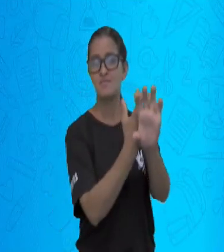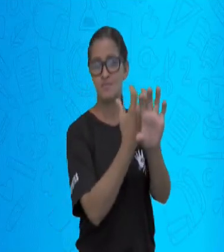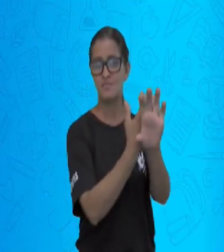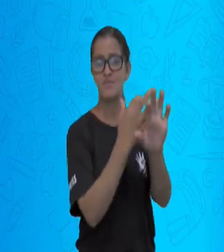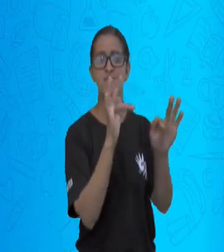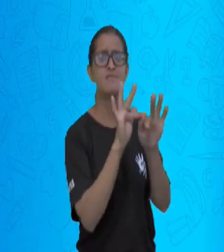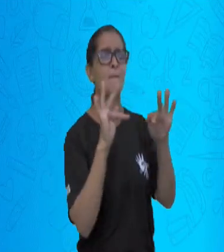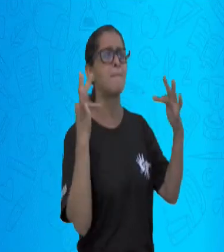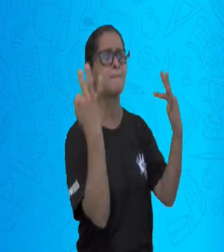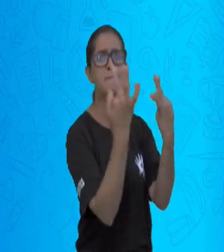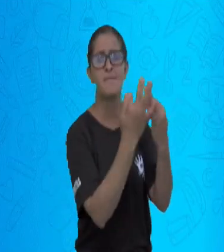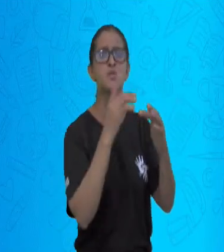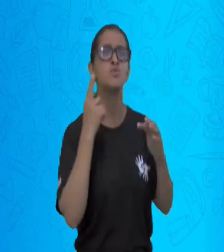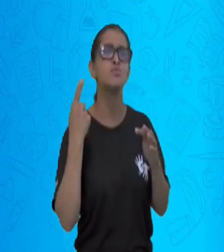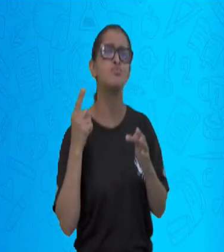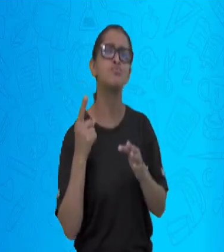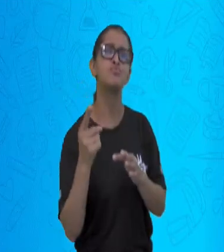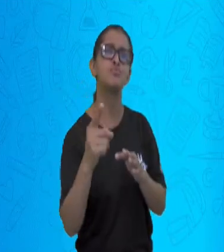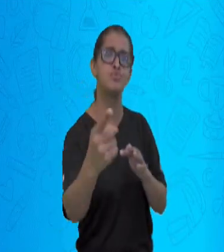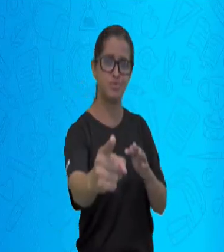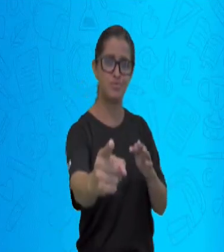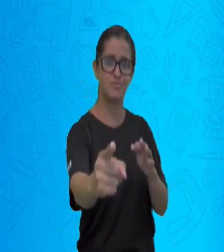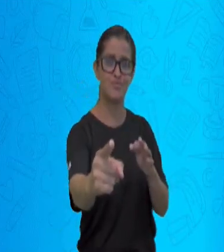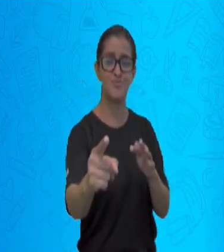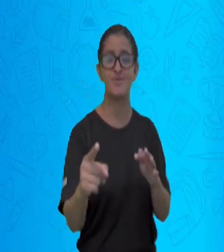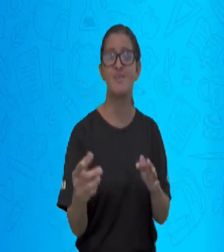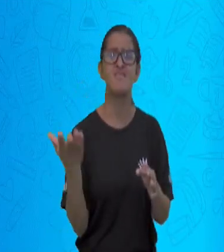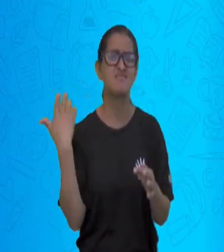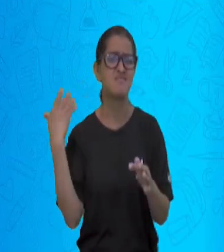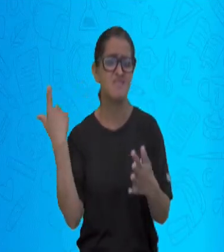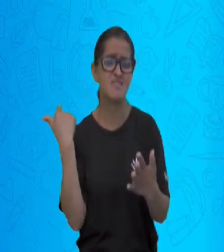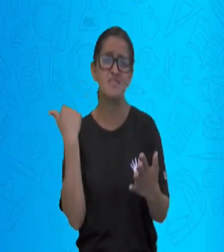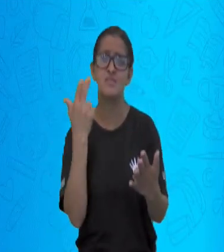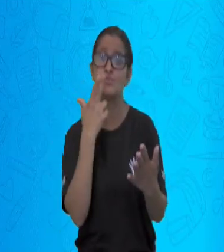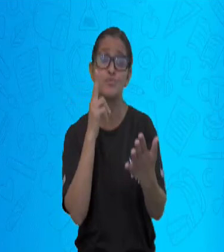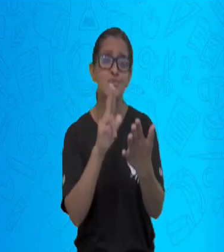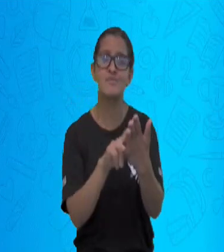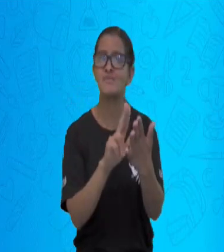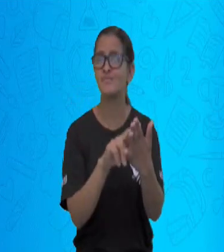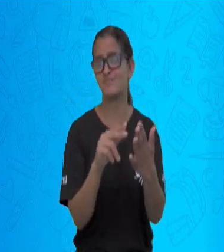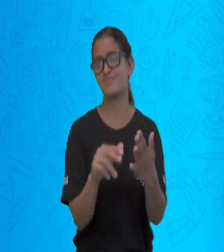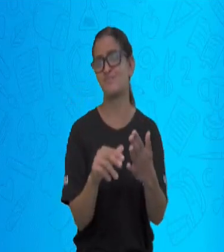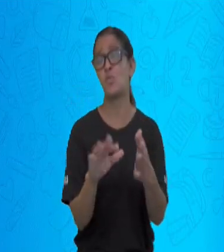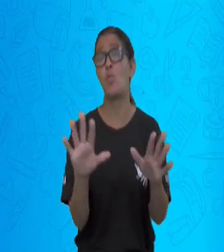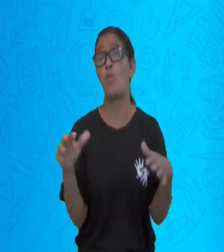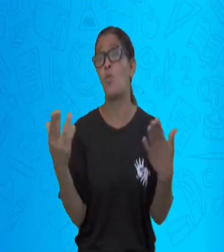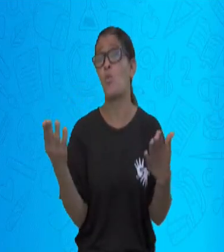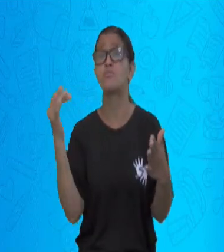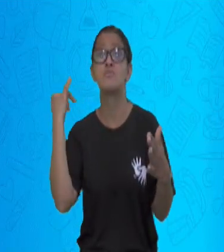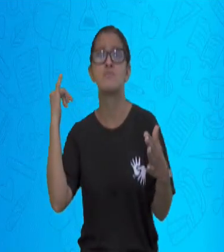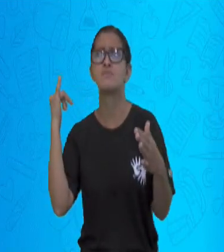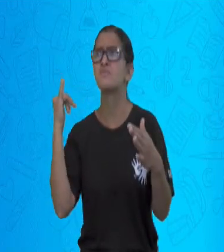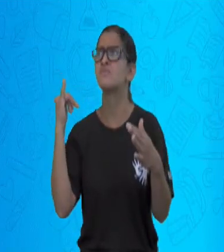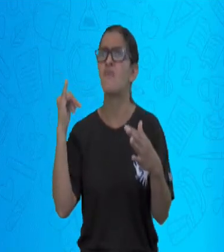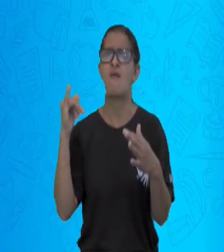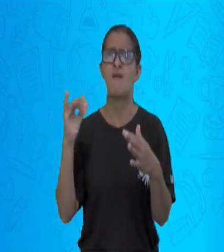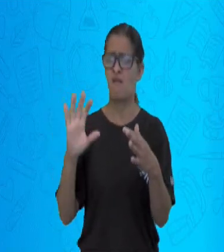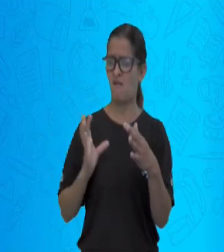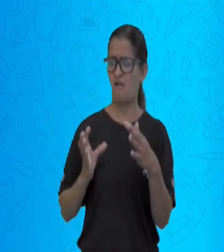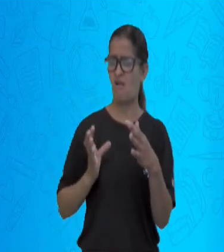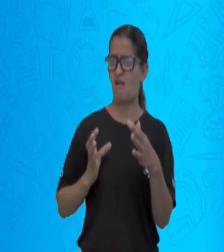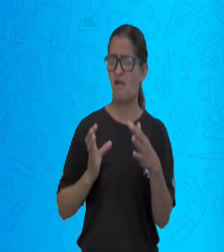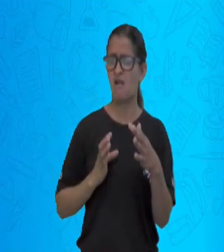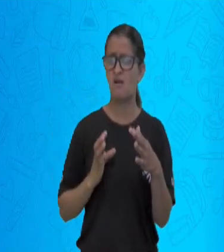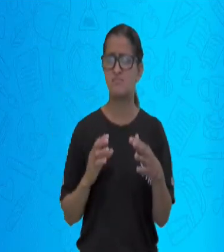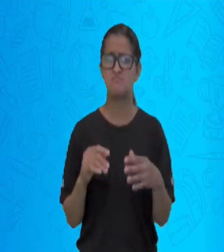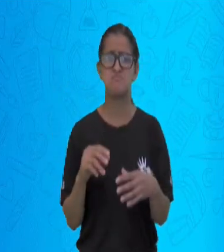escrevíamos em carta, o telefone mesmo, por exemplo, era caro fazer uma ligação interurbana para um outro país. Então, se você tinha um parente que